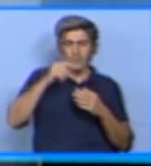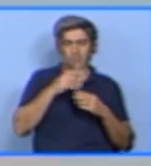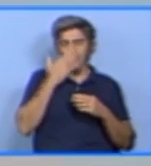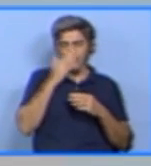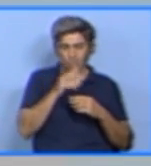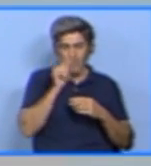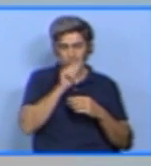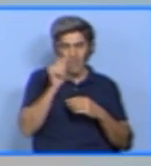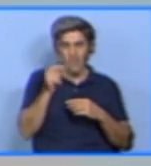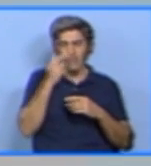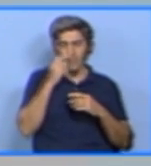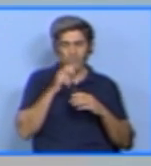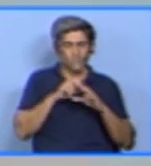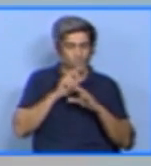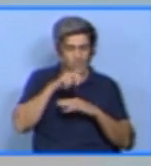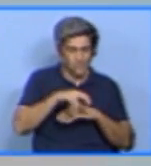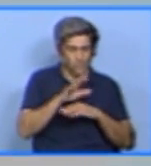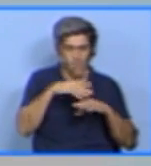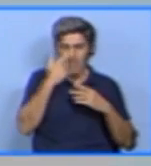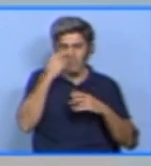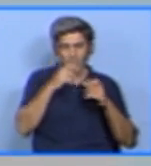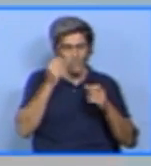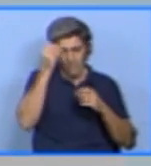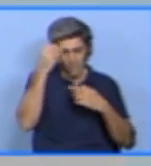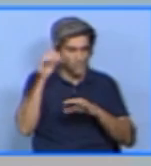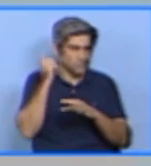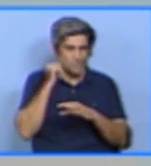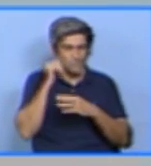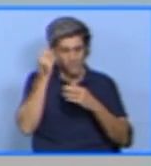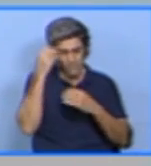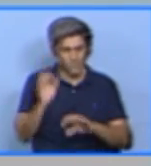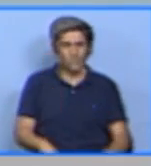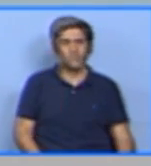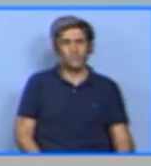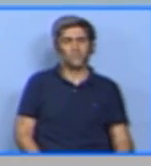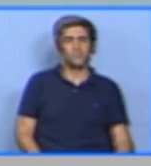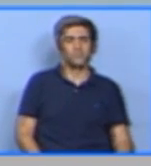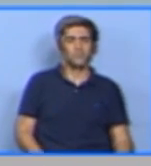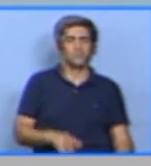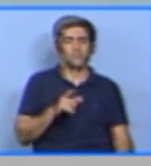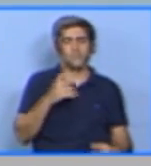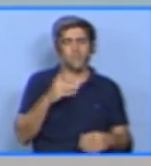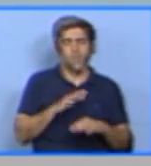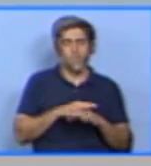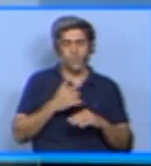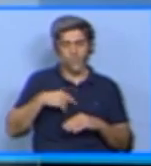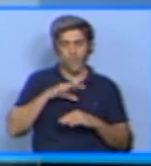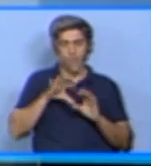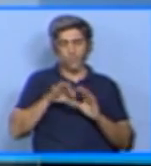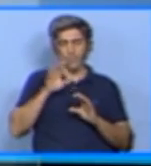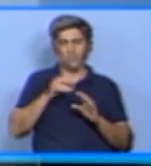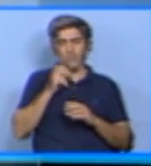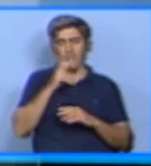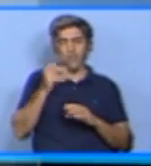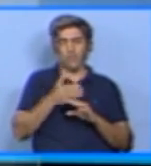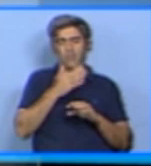aquela atitude de passar por cima, seja de quem for, já não olhar a meios. Esse é o mal que resulta de opções erradas, que provocam a